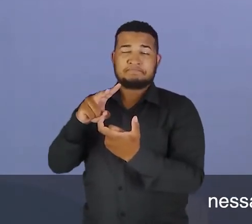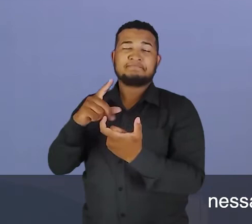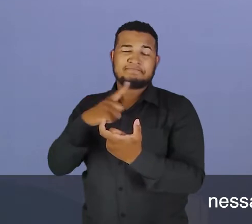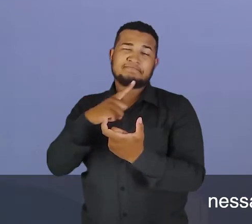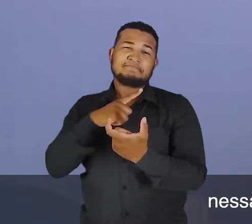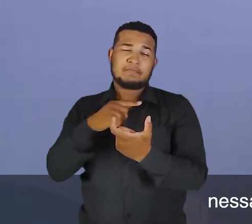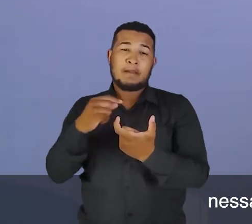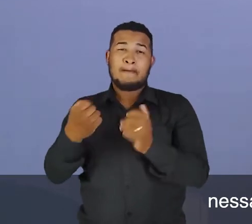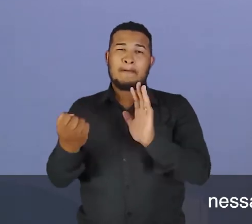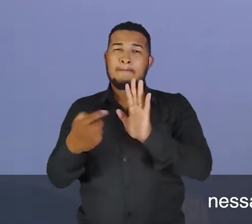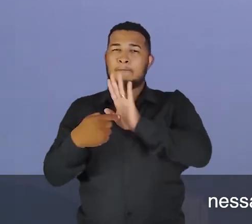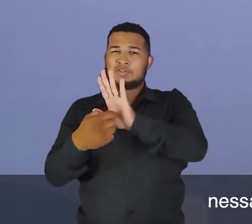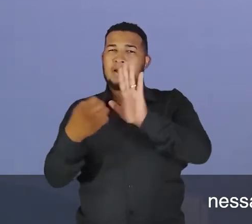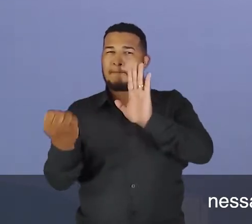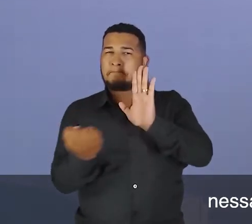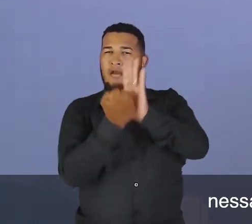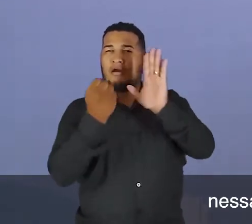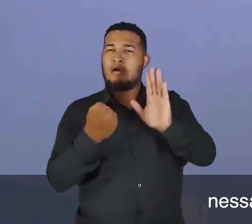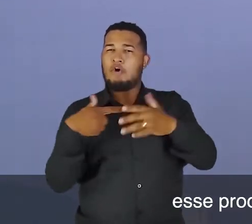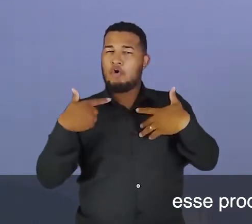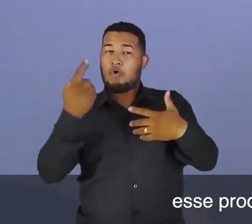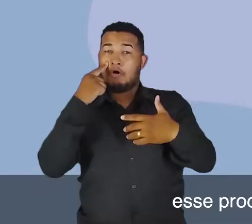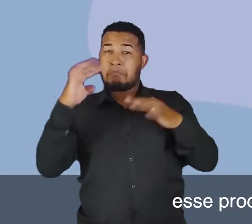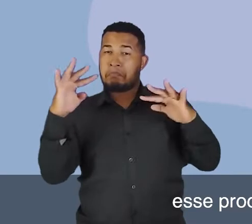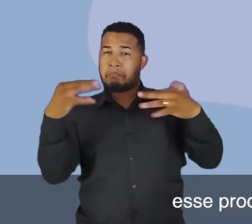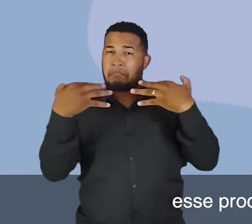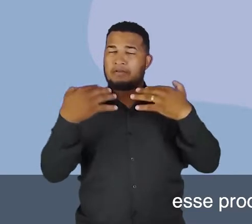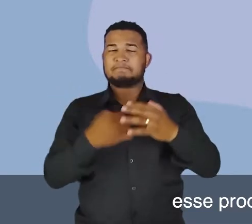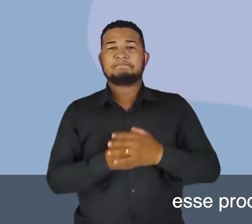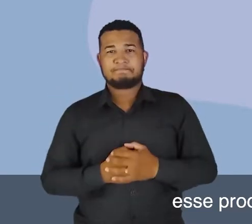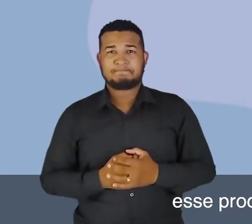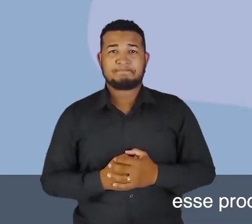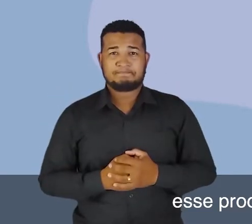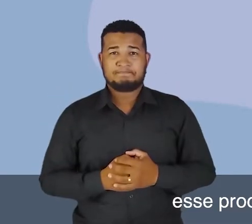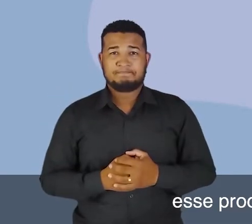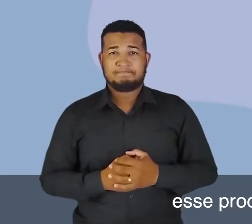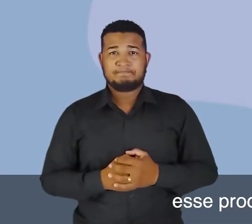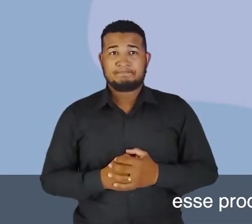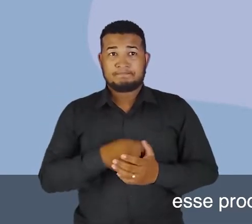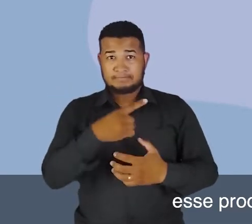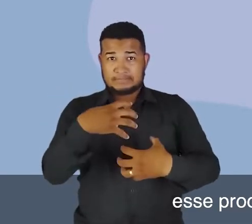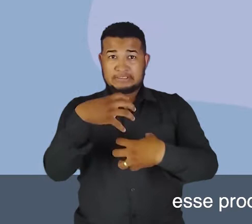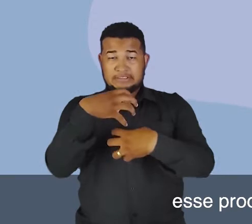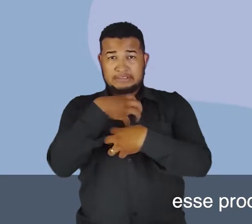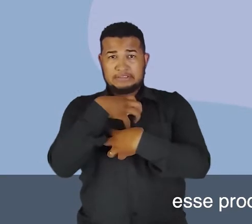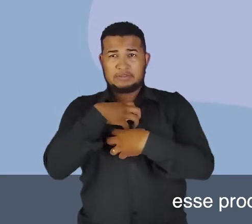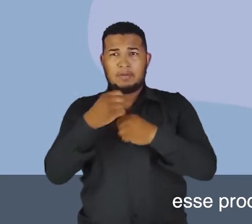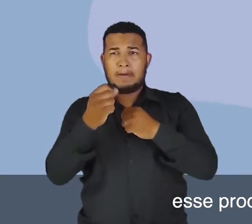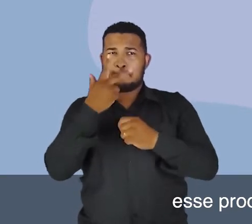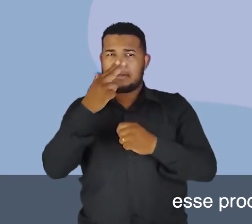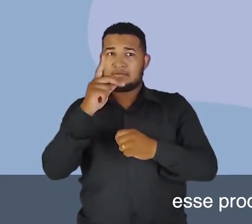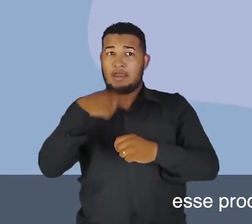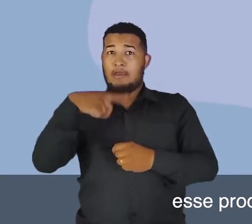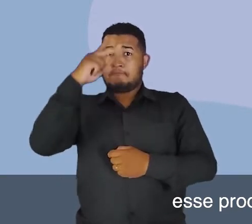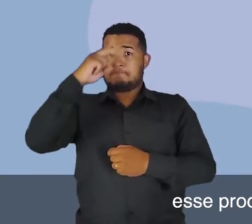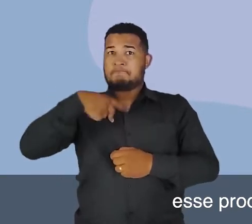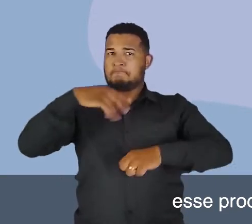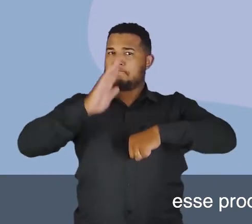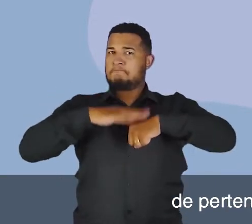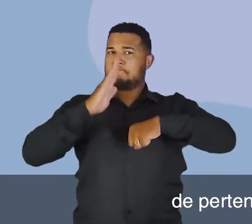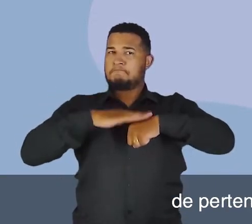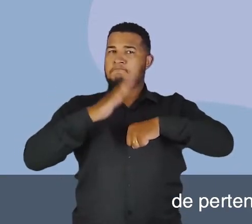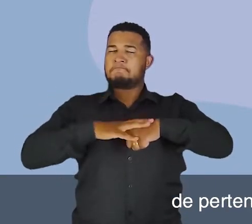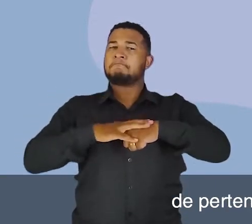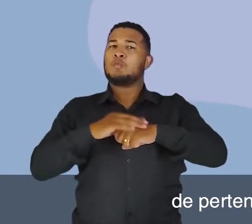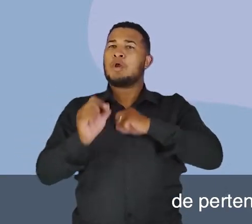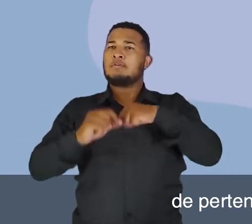situação. Vamos continuar para vocês entenderem como é esse processo. Essa sensação de pertencimento que eu falei com vocês,